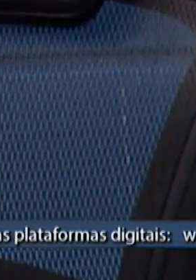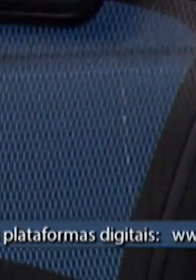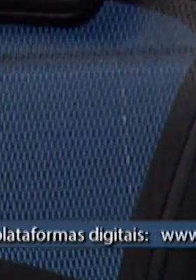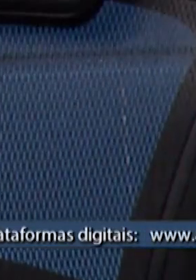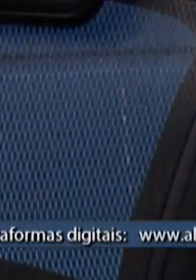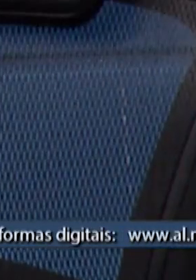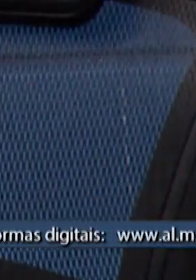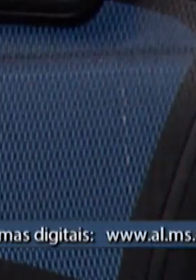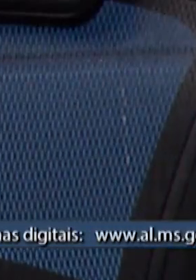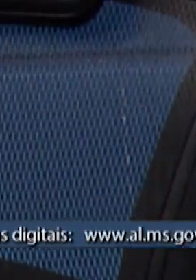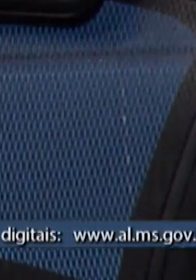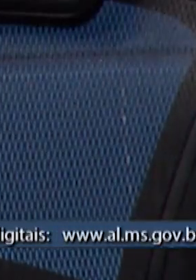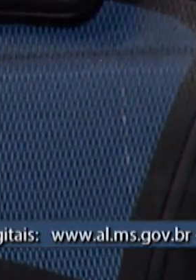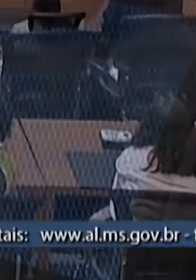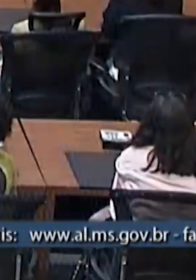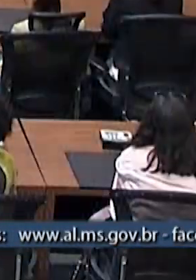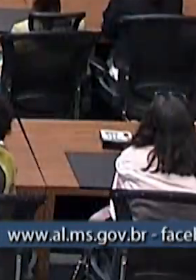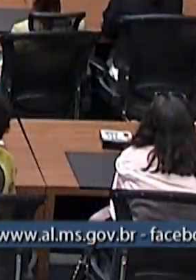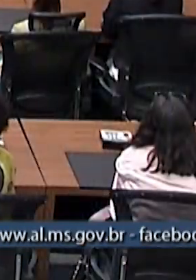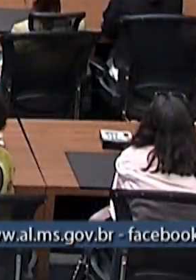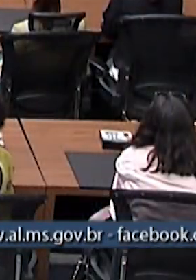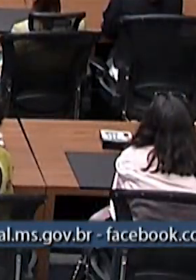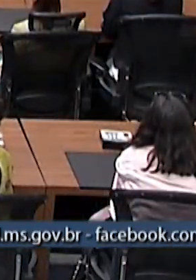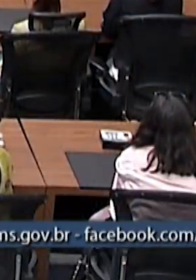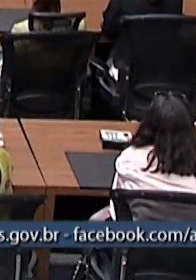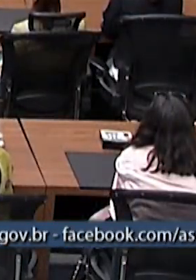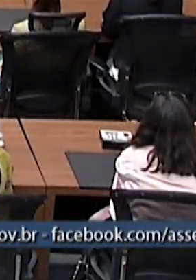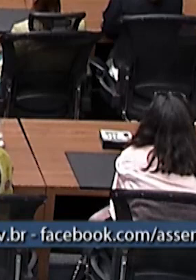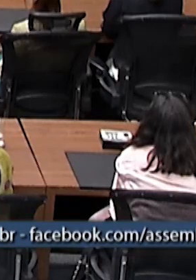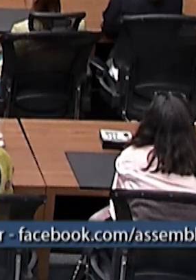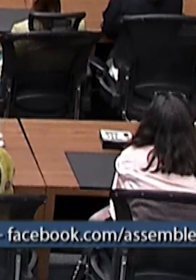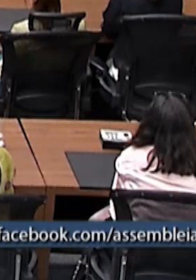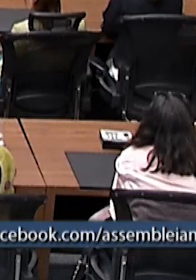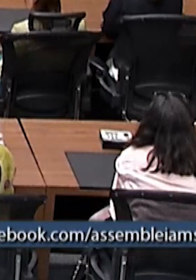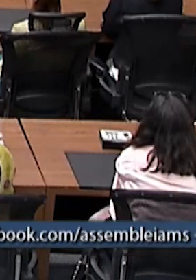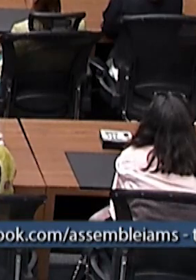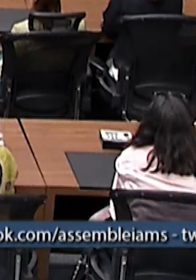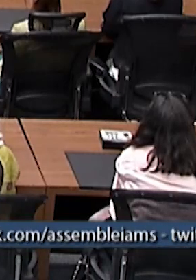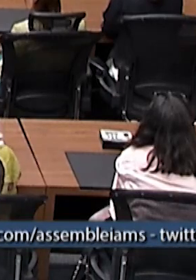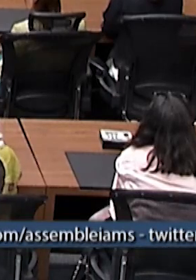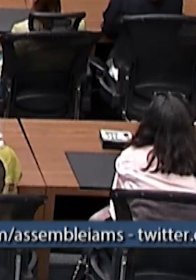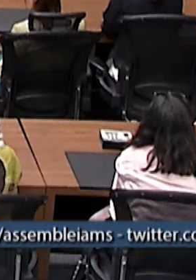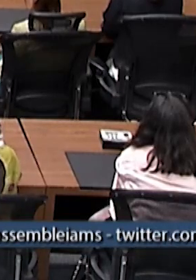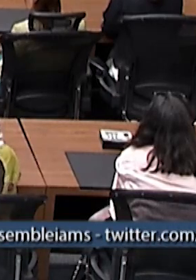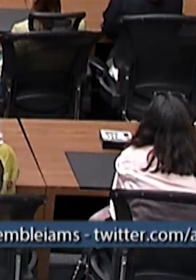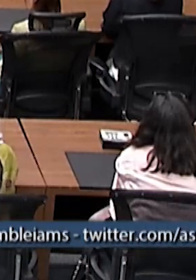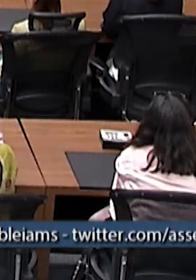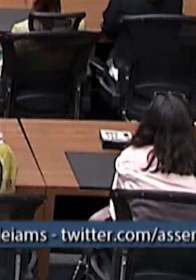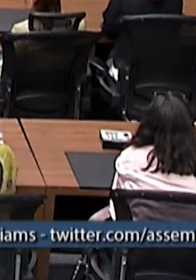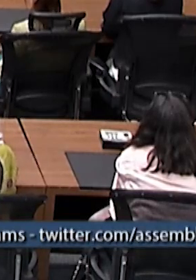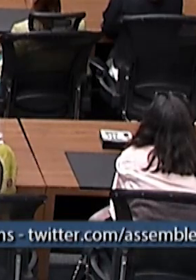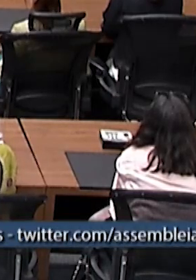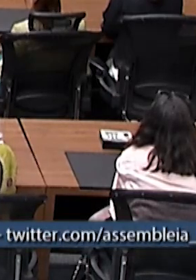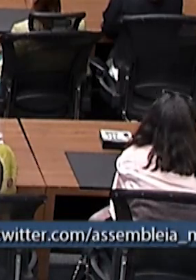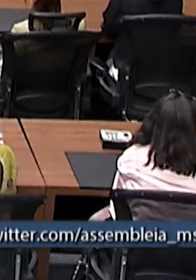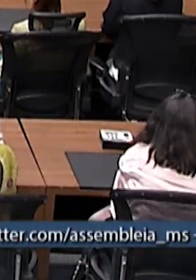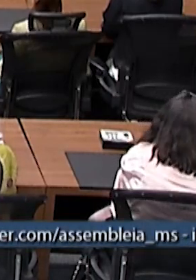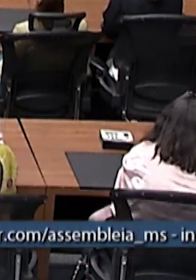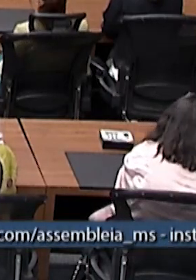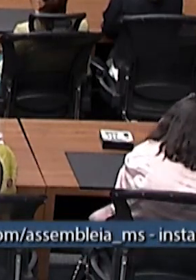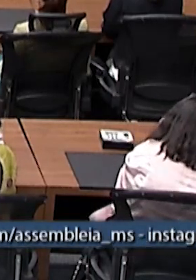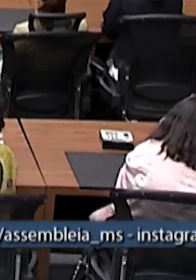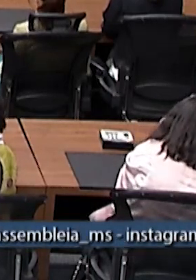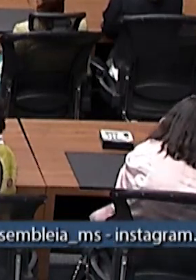gente enfrenta para estar aqui e nós sabemos o quanto, muitas vezes, o nosso Estado é